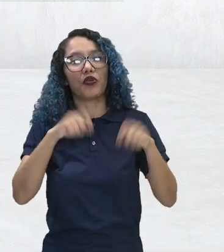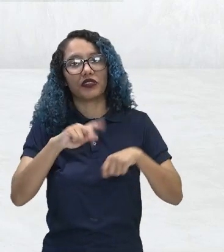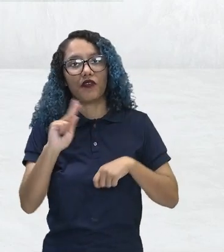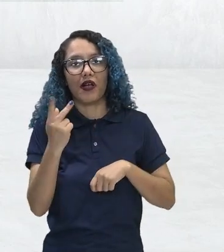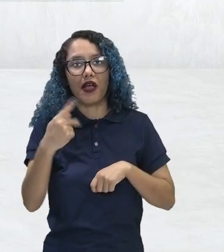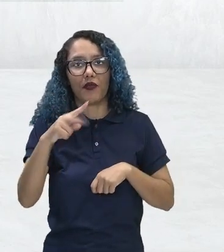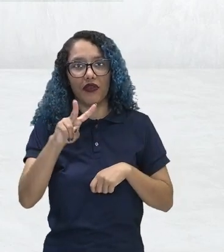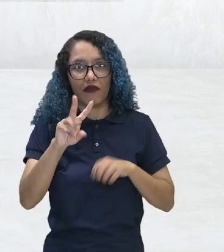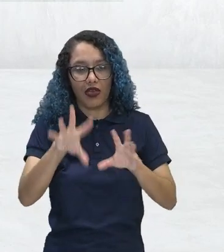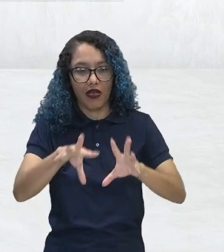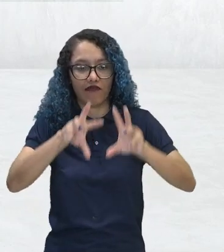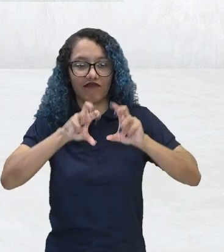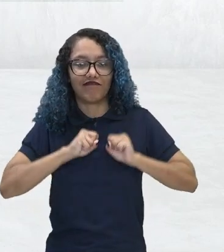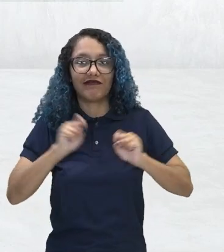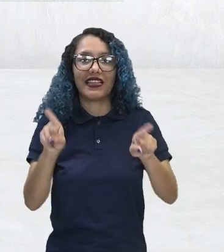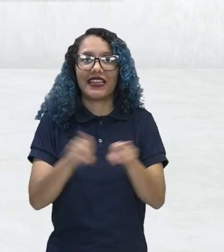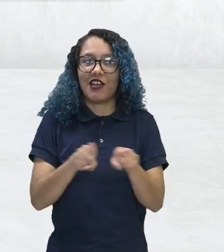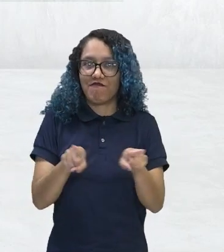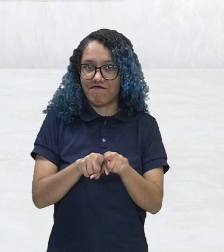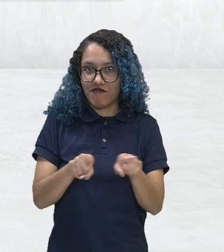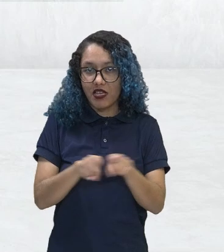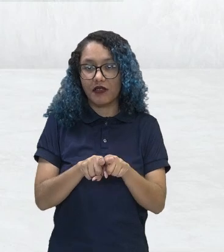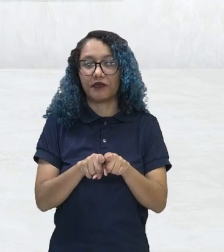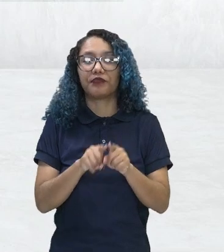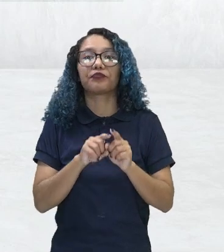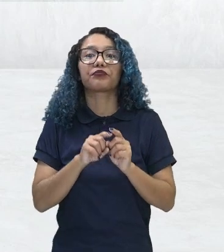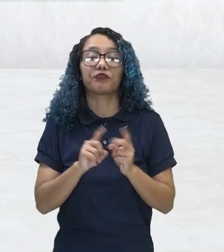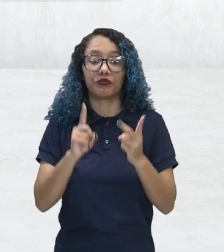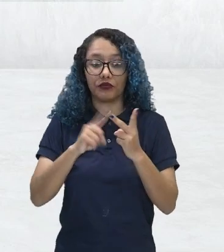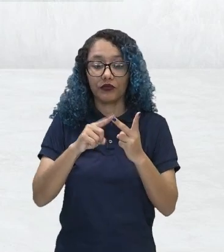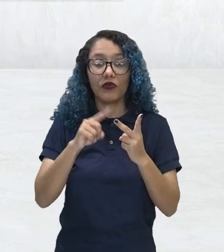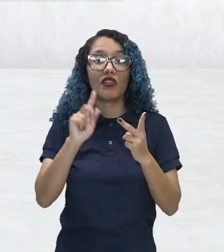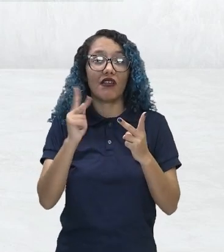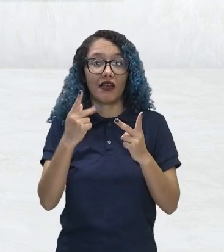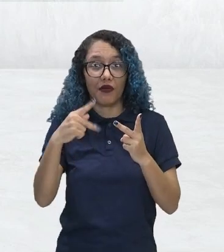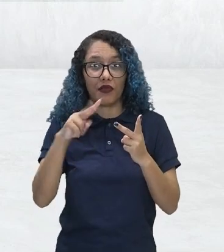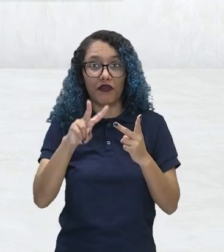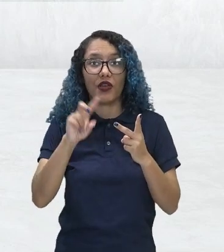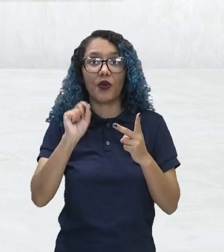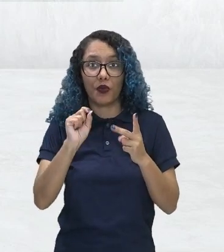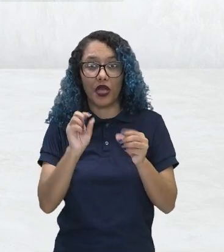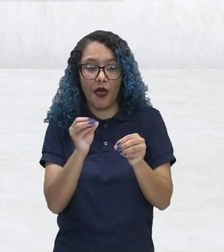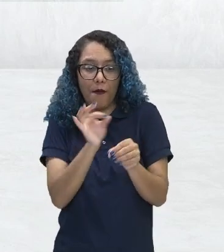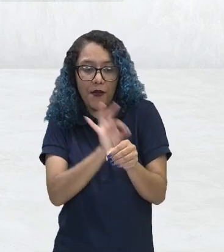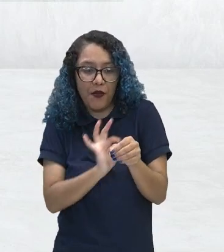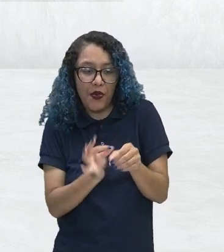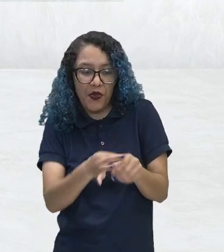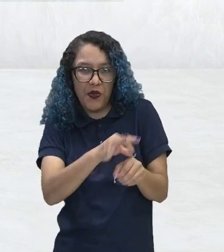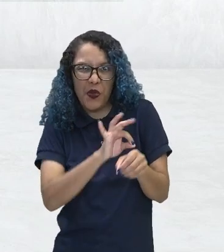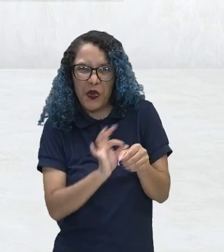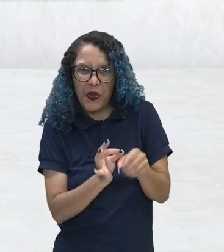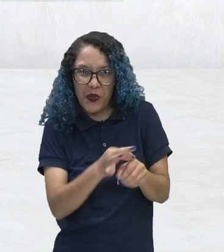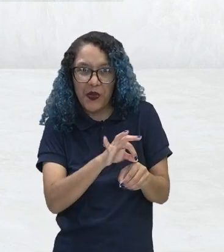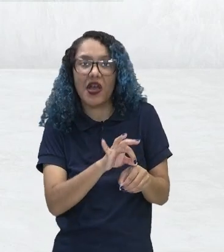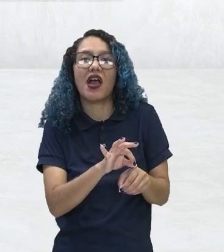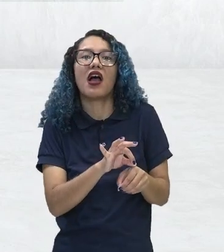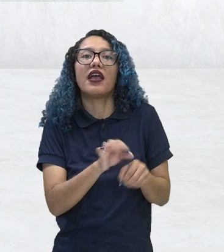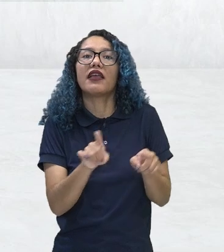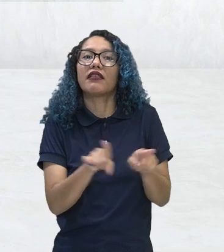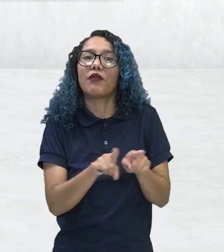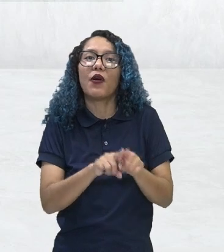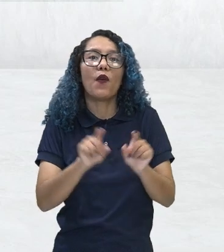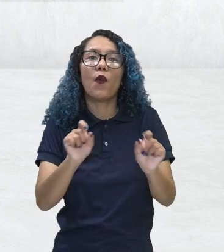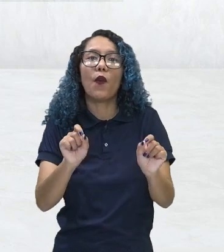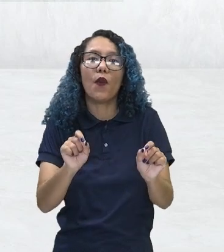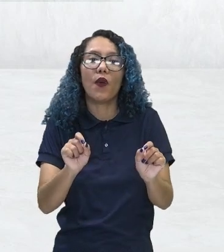HPV, certo? E o HPV, além das verrugas que causa, ele pode causar o